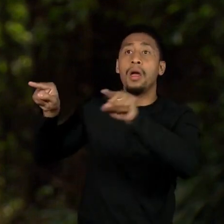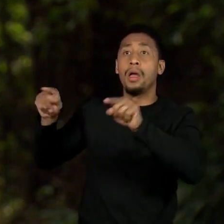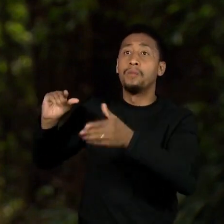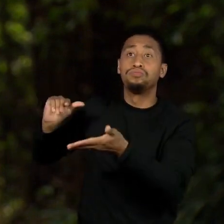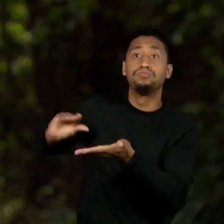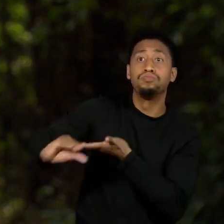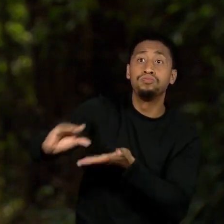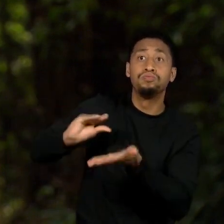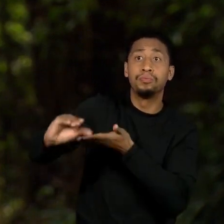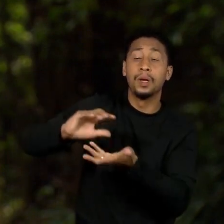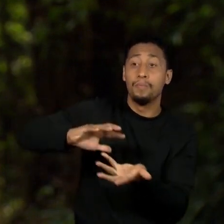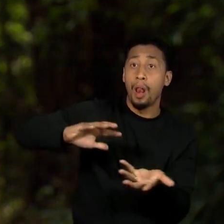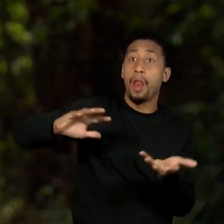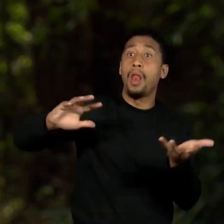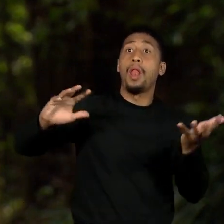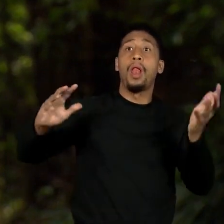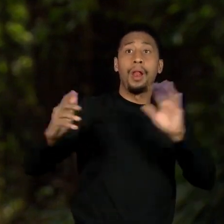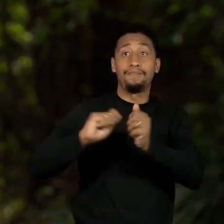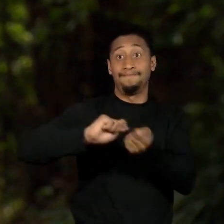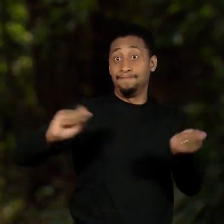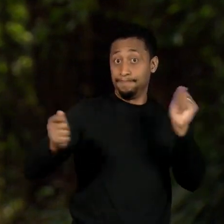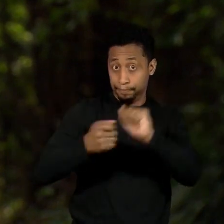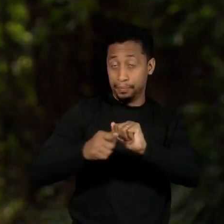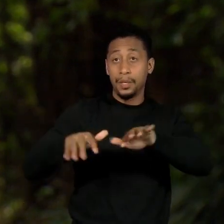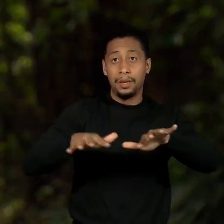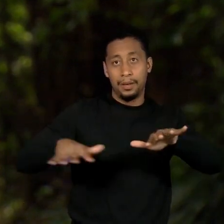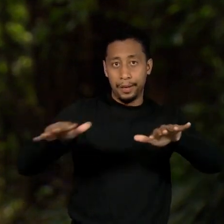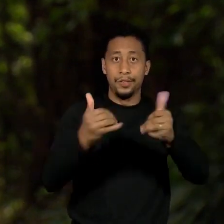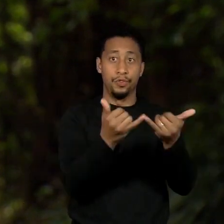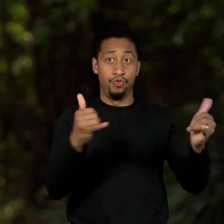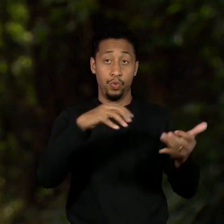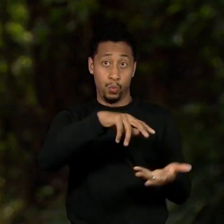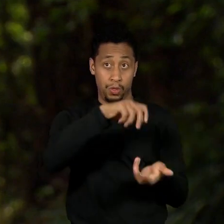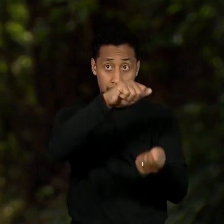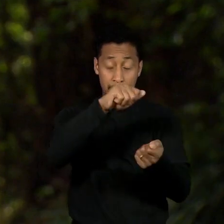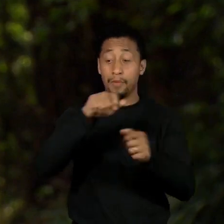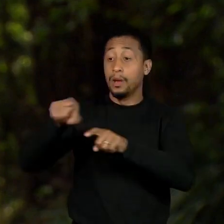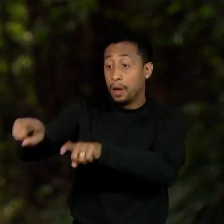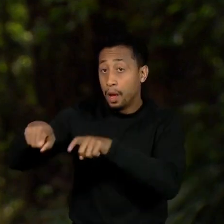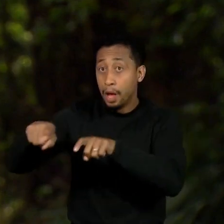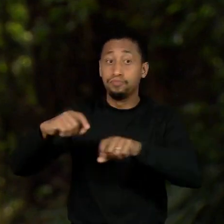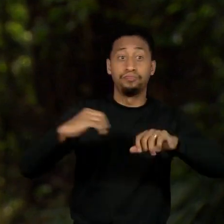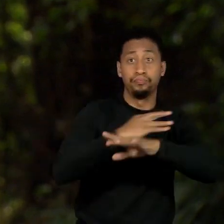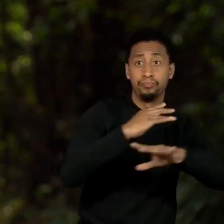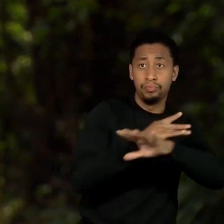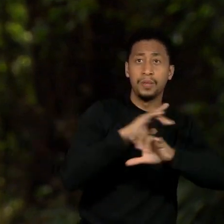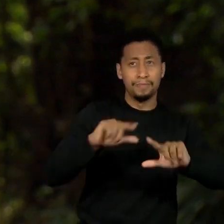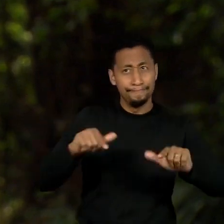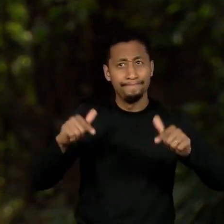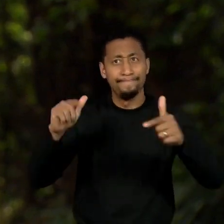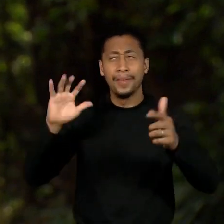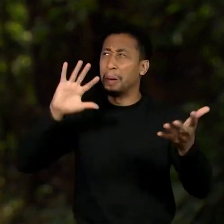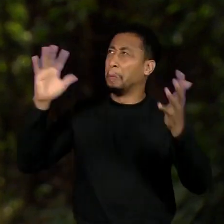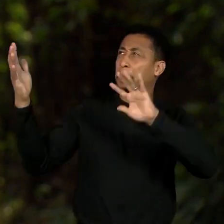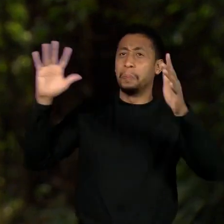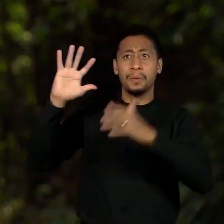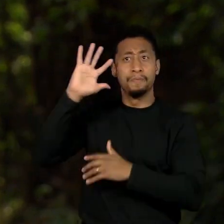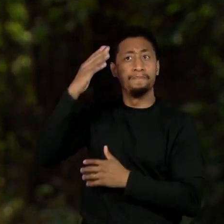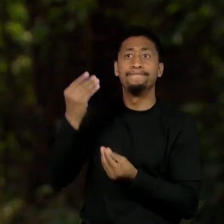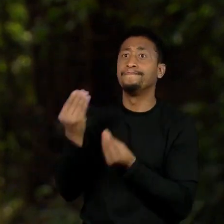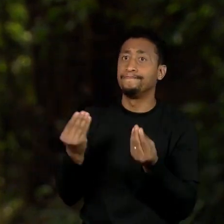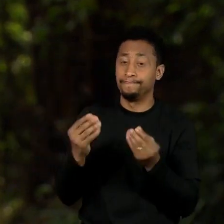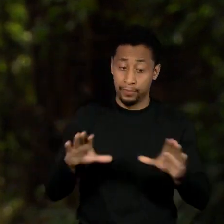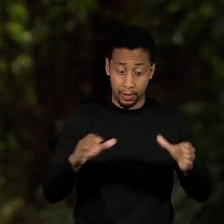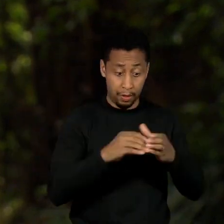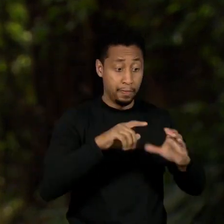as adaptações necessárias no campo e nas cidades para enfrentar os eventos climáticos extremos? cientistas